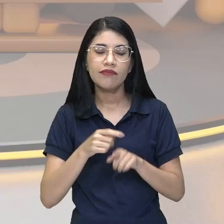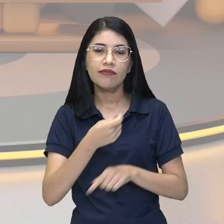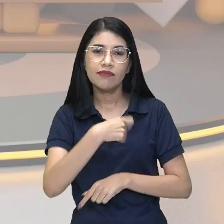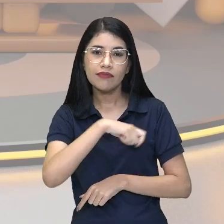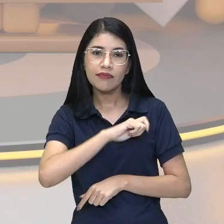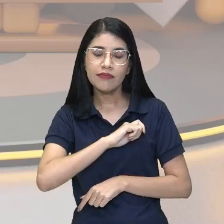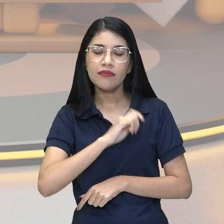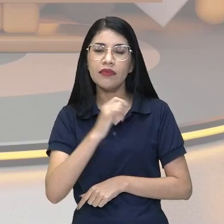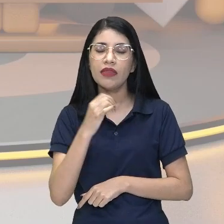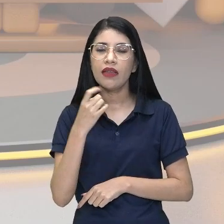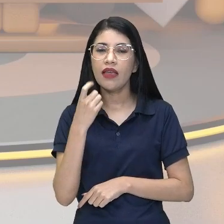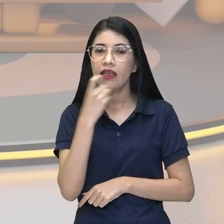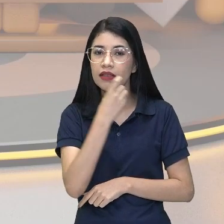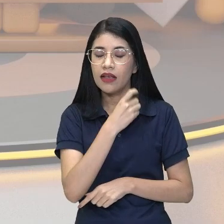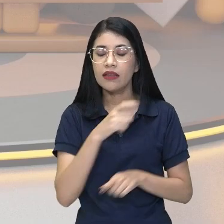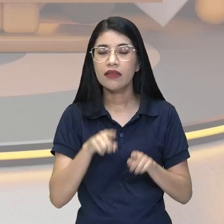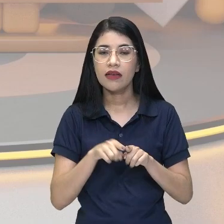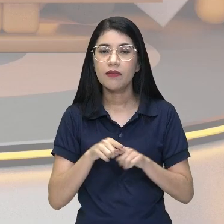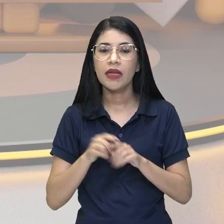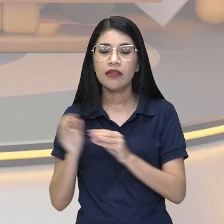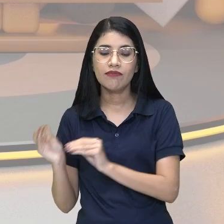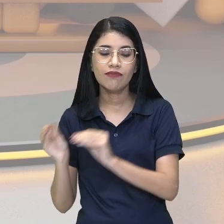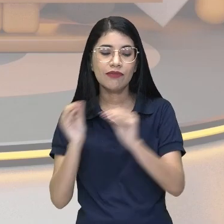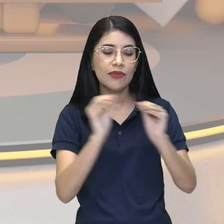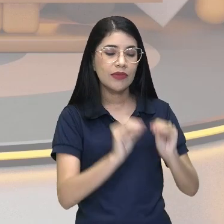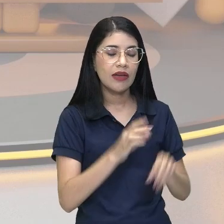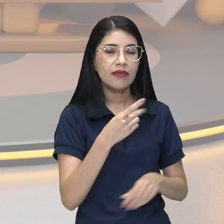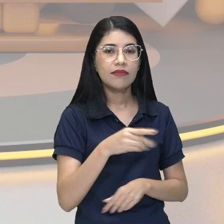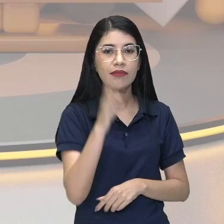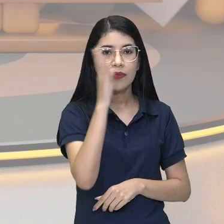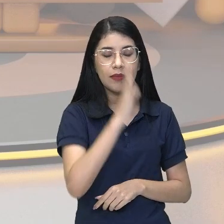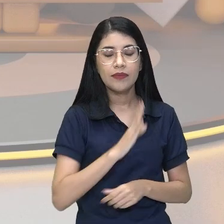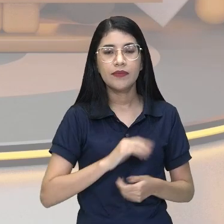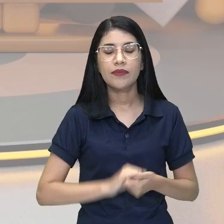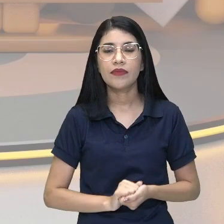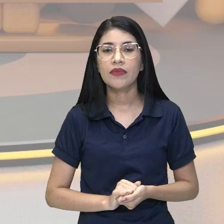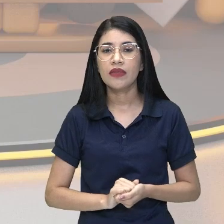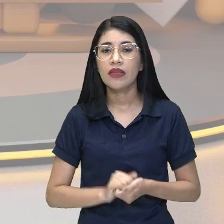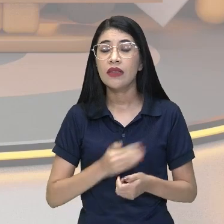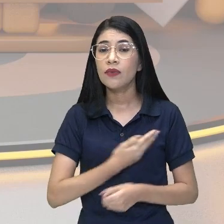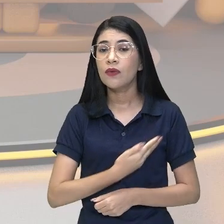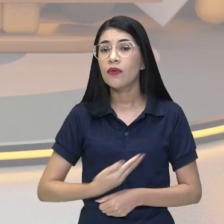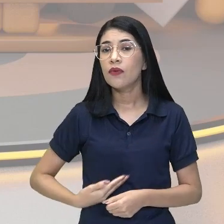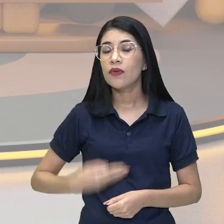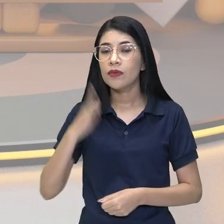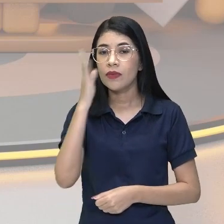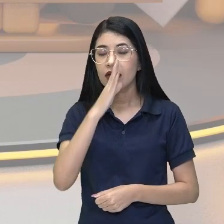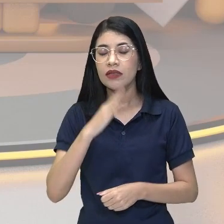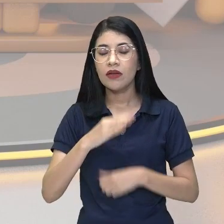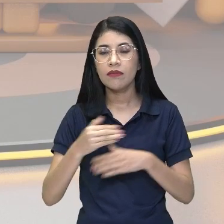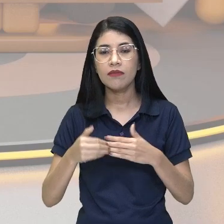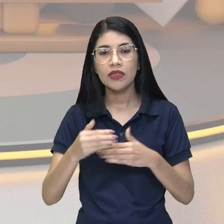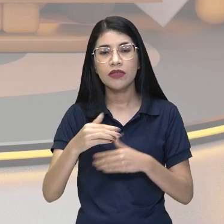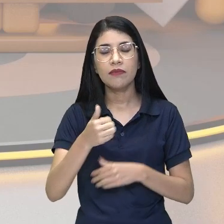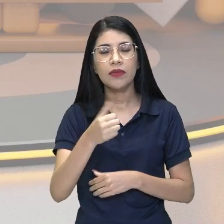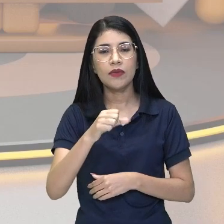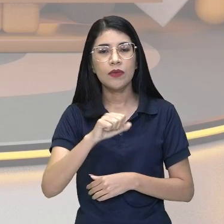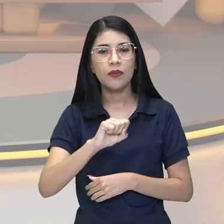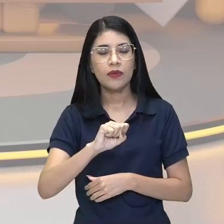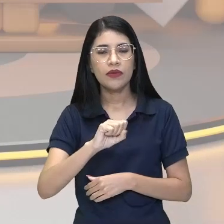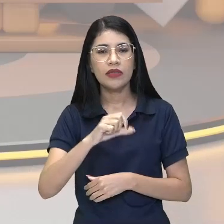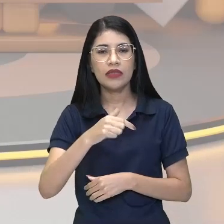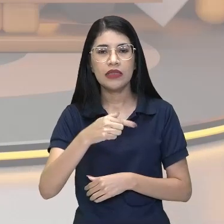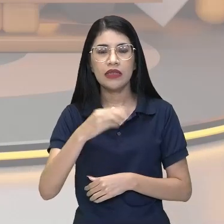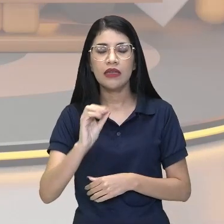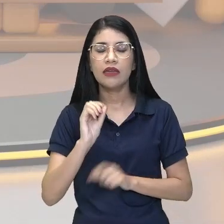tem mão de obra ali sobrando e vão trazer para cá. O Estado brasileiro passou, a partir de 1870, a subvencionar